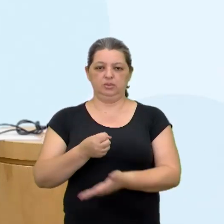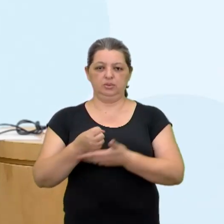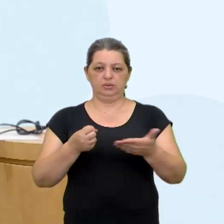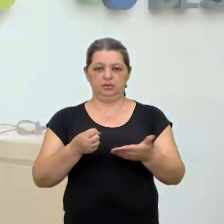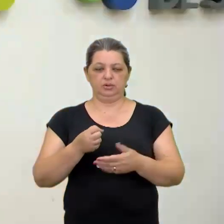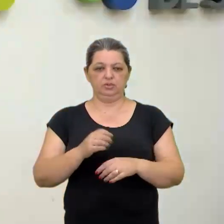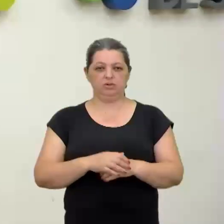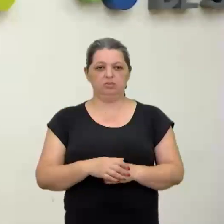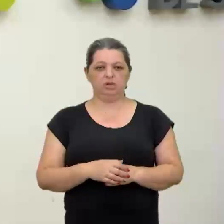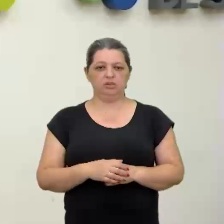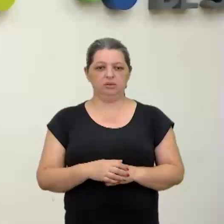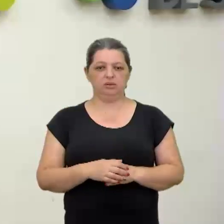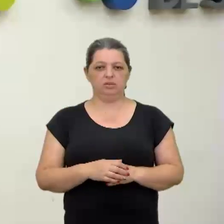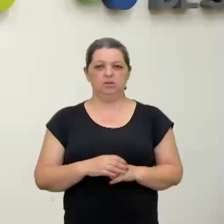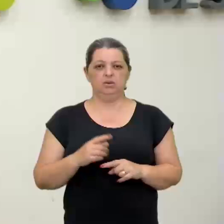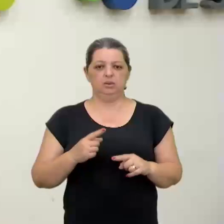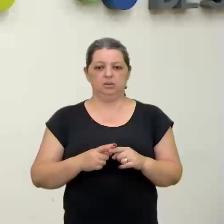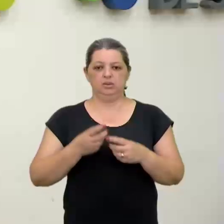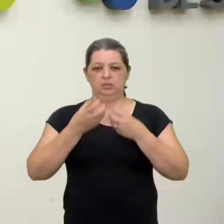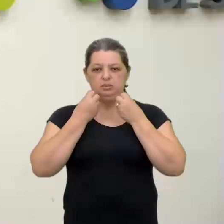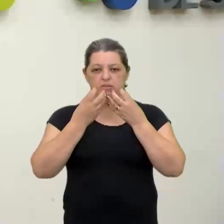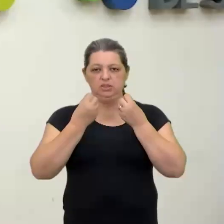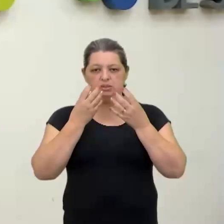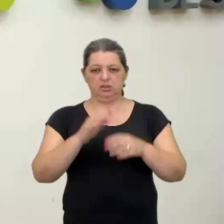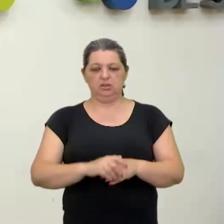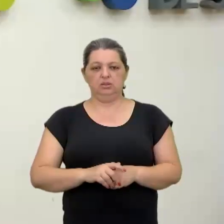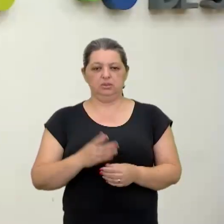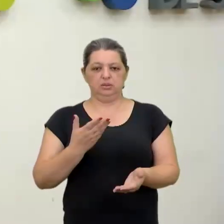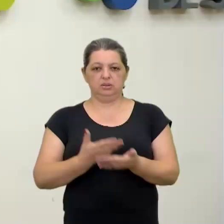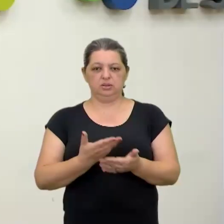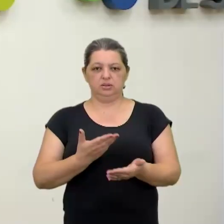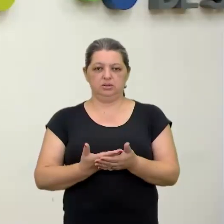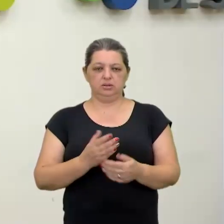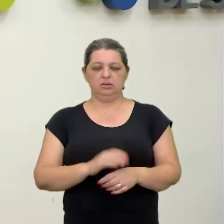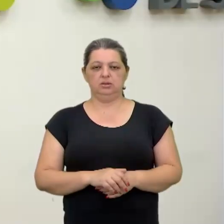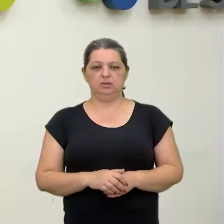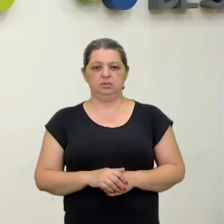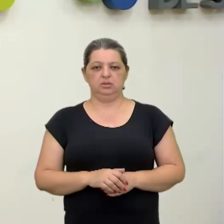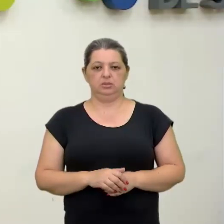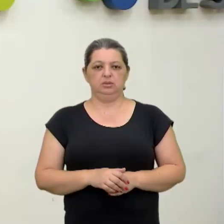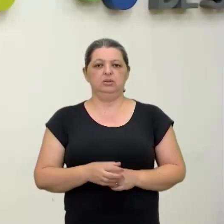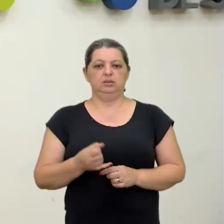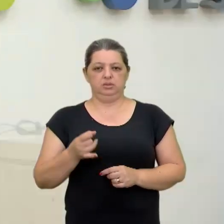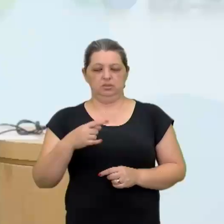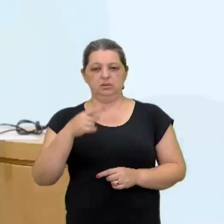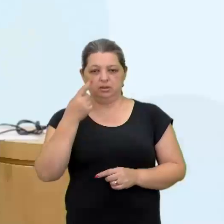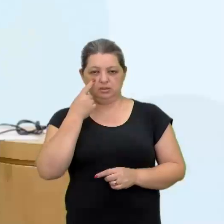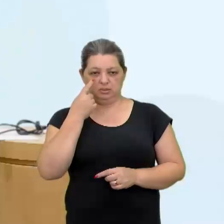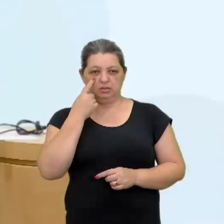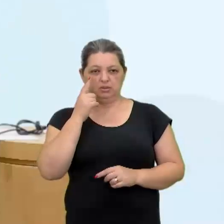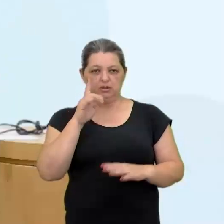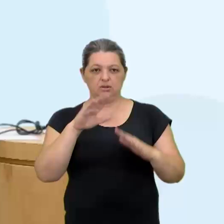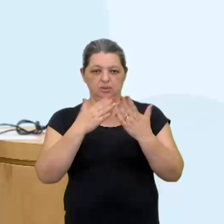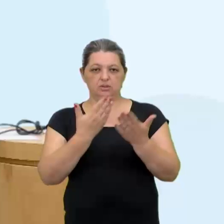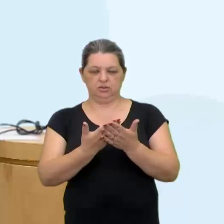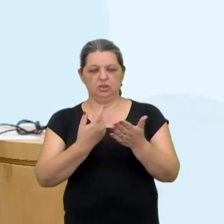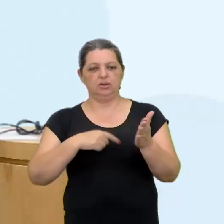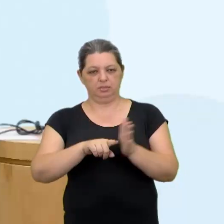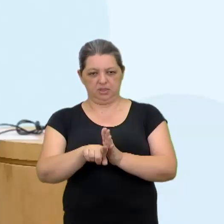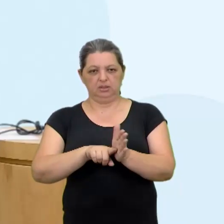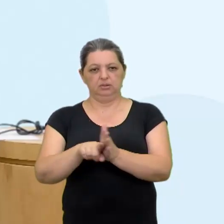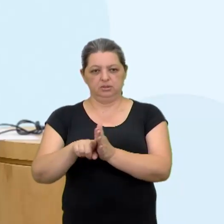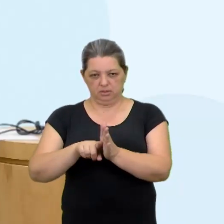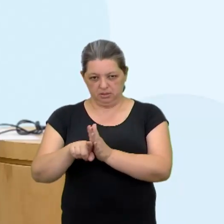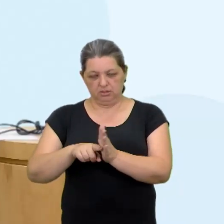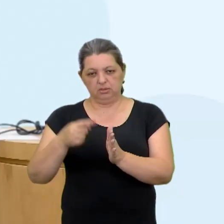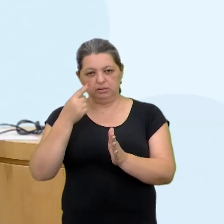a introdução para que próxima aula a gente coloque a mão na massa? Exatamente. Se você estiver Arduino na sua escola, dê uma fuçada aí